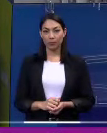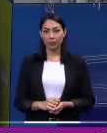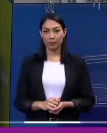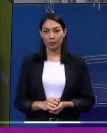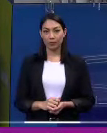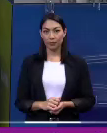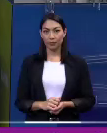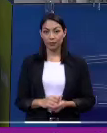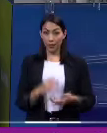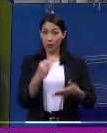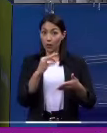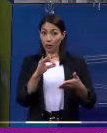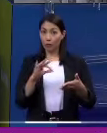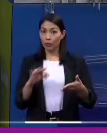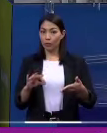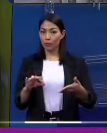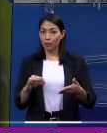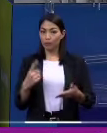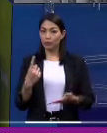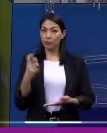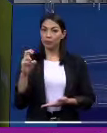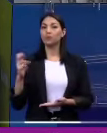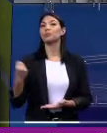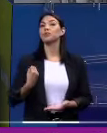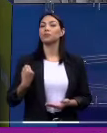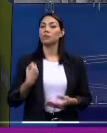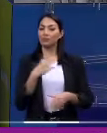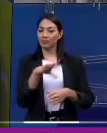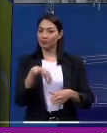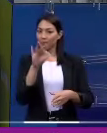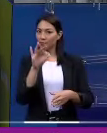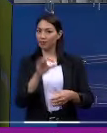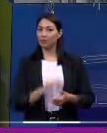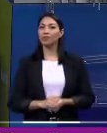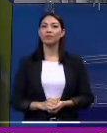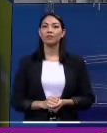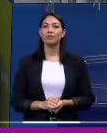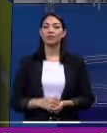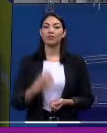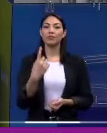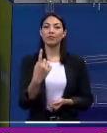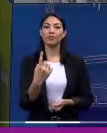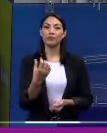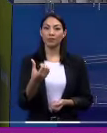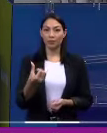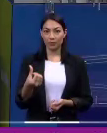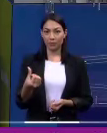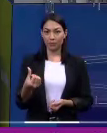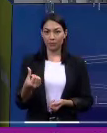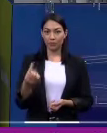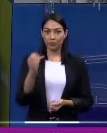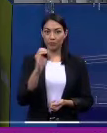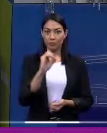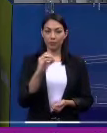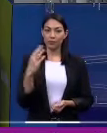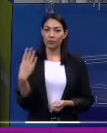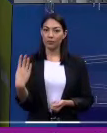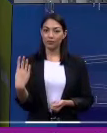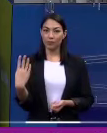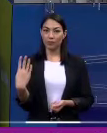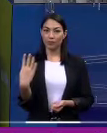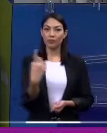Muito bem, vamos confirmar os 15 números sorteados. 16,